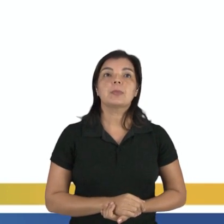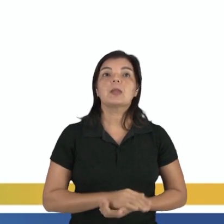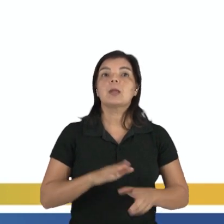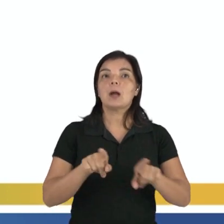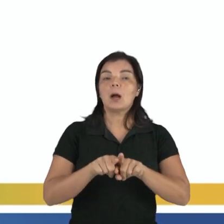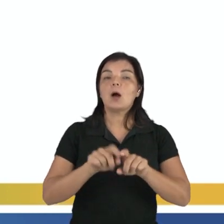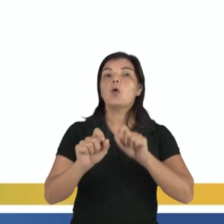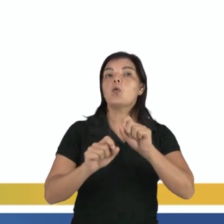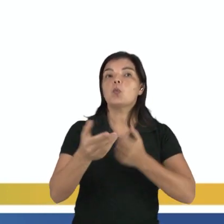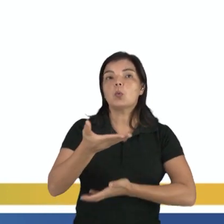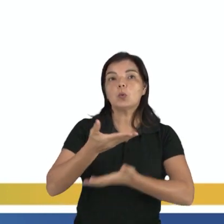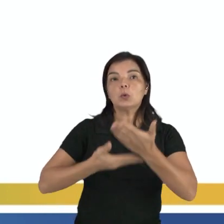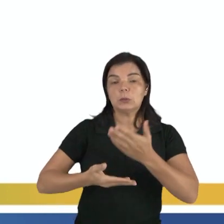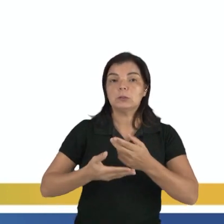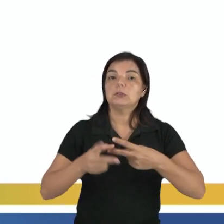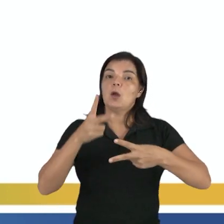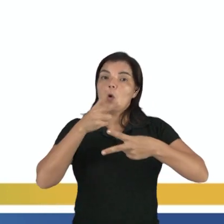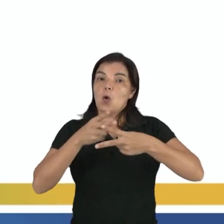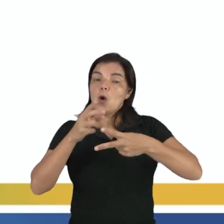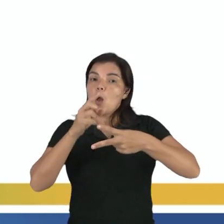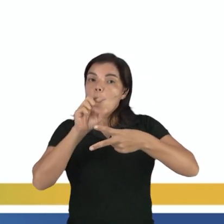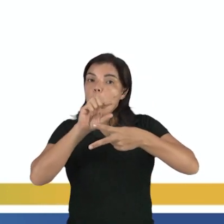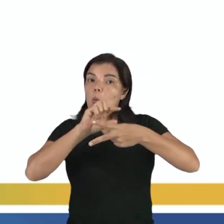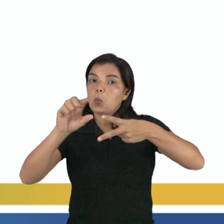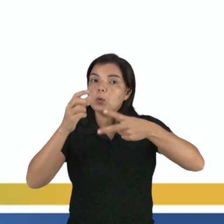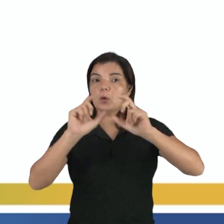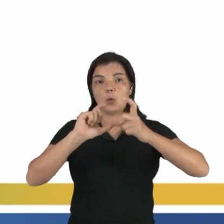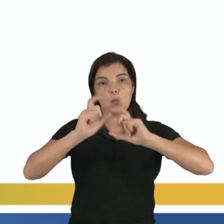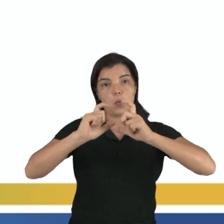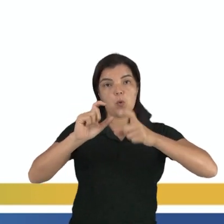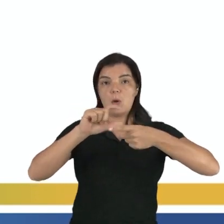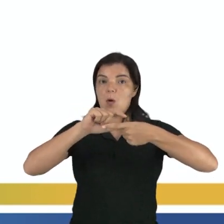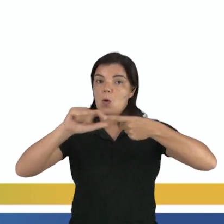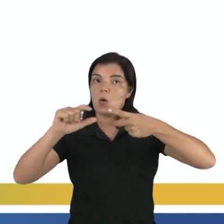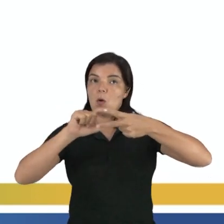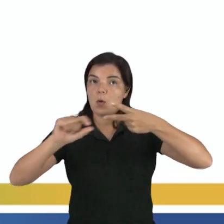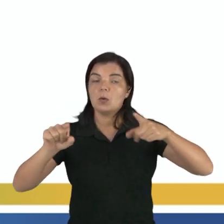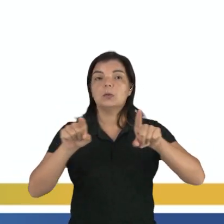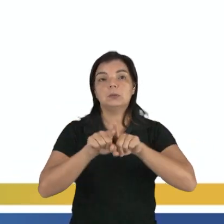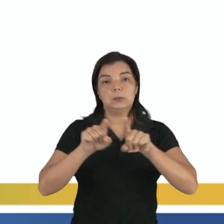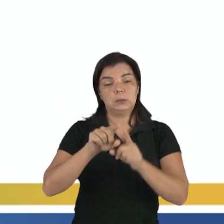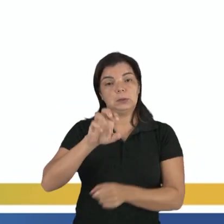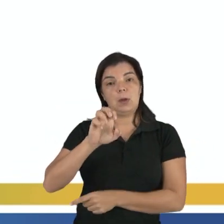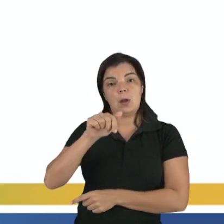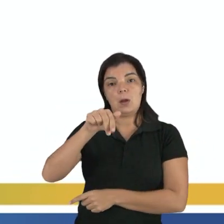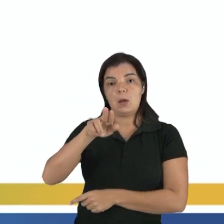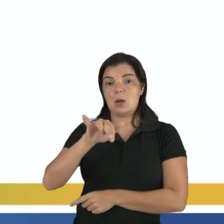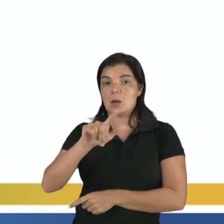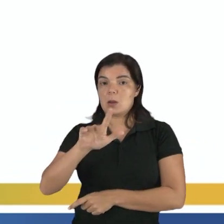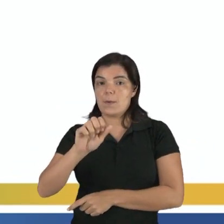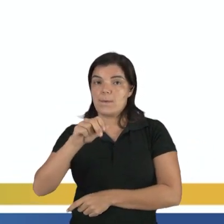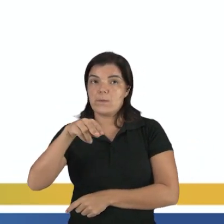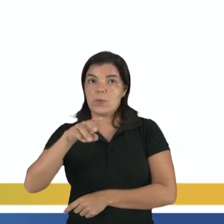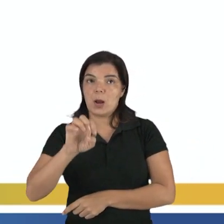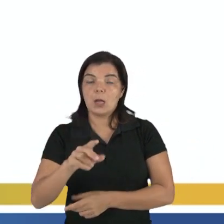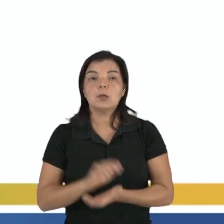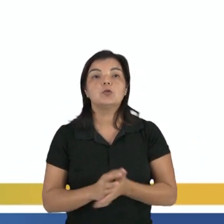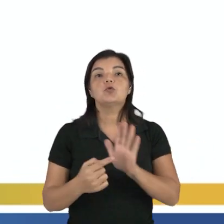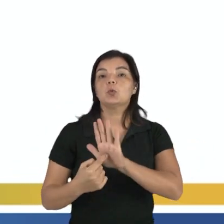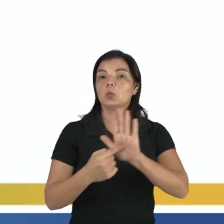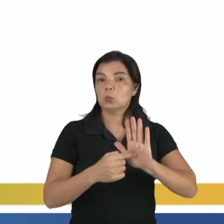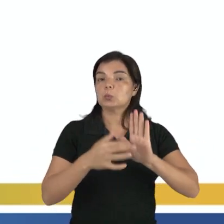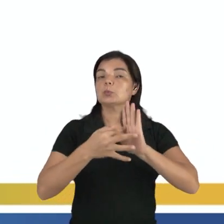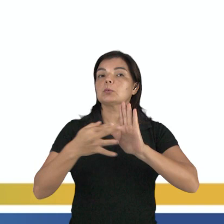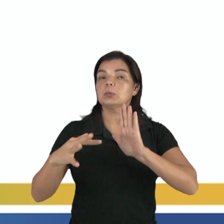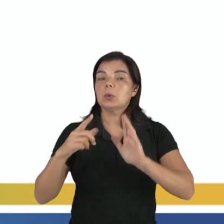a associação em paralelo pessoal pergunta ocular resistência equivalente né uso esta expressão tá